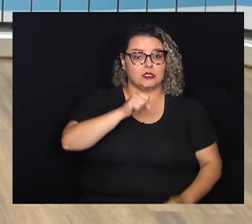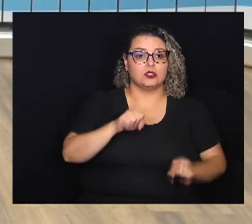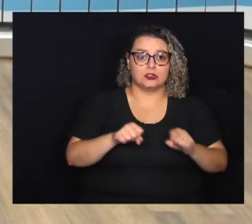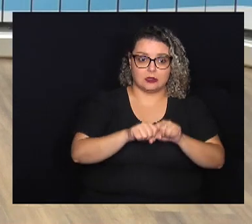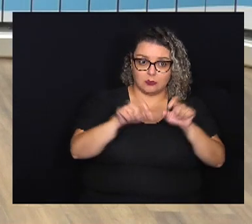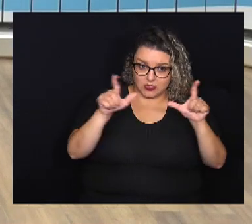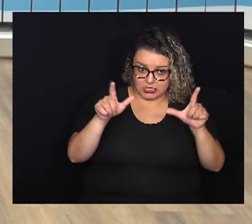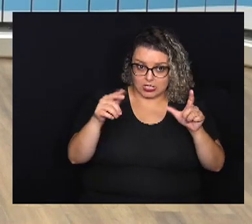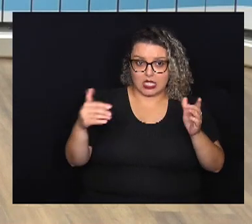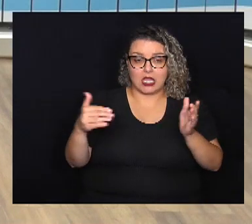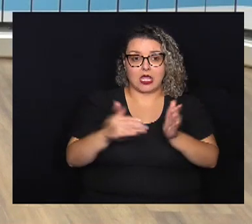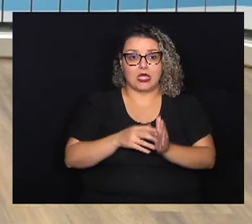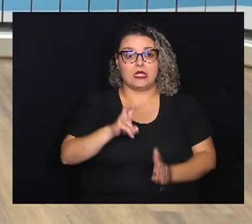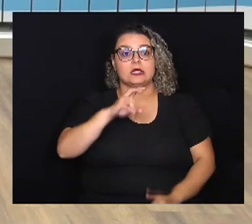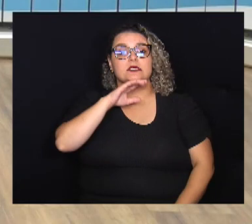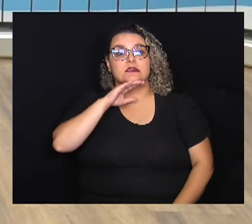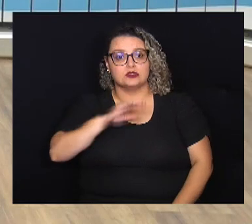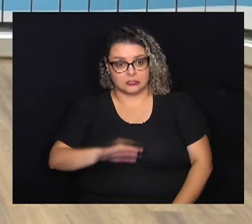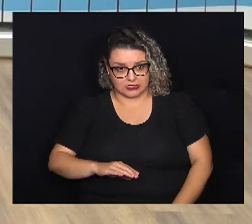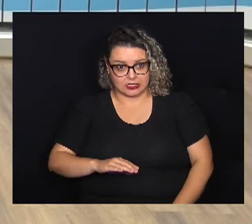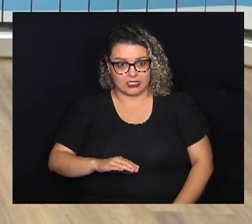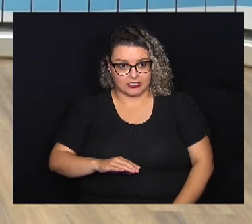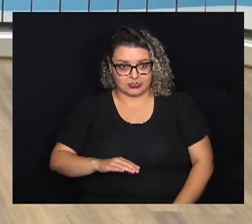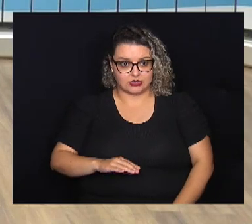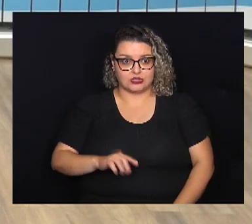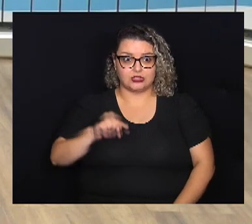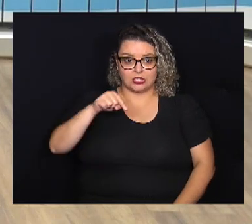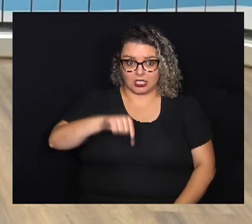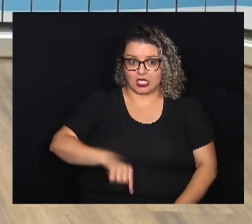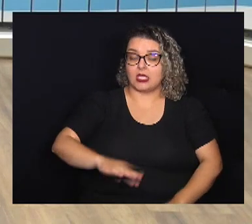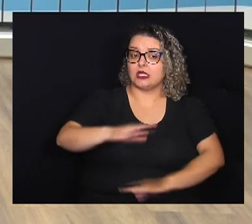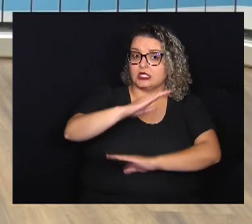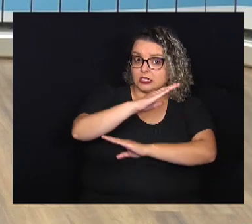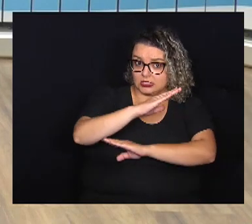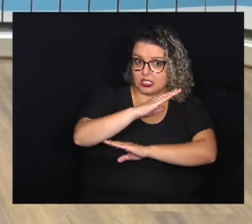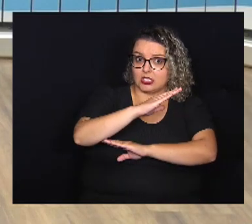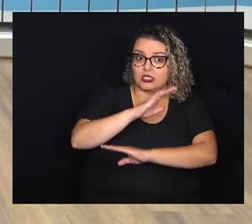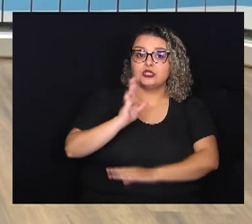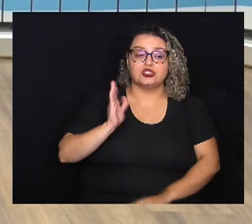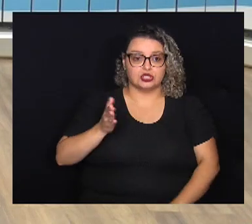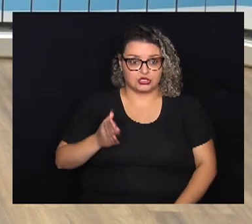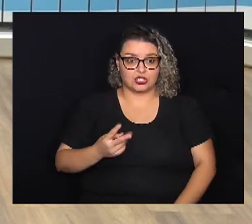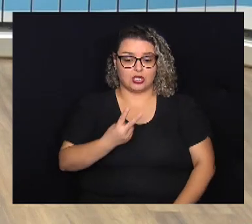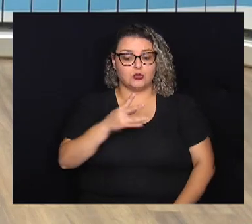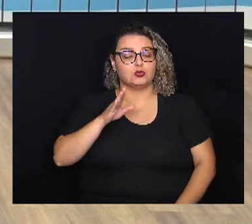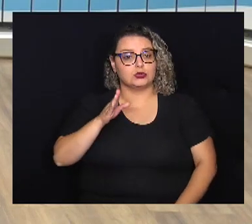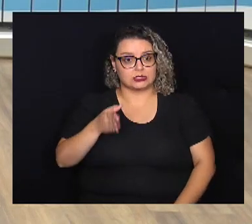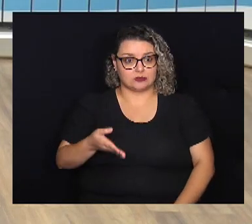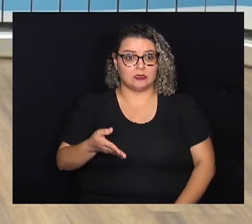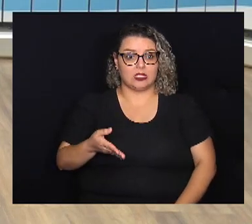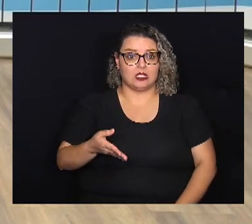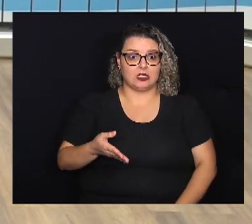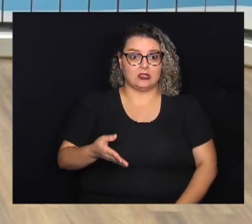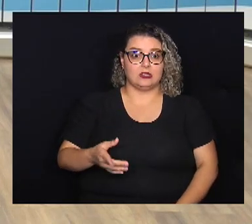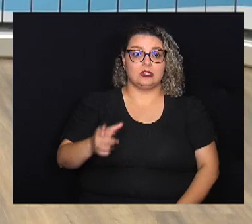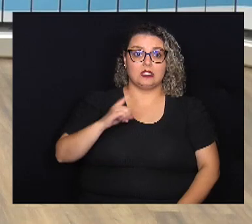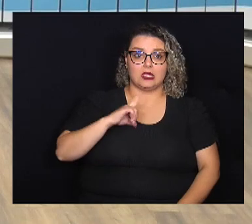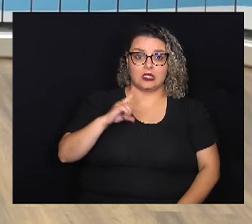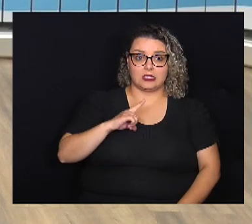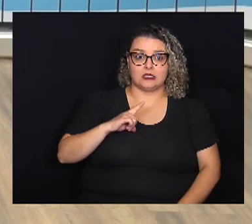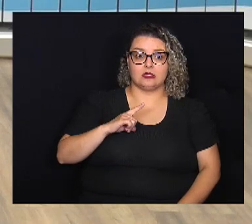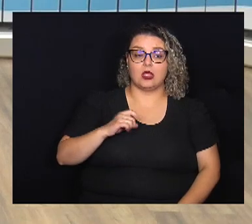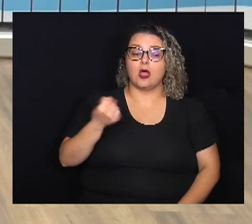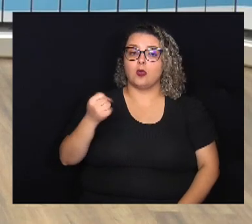às 5 horas da tarde e aqui na Câmara olha daqui a pouquinho 2 e meia da tarde a gente tem a